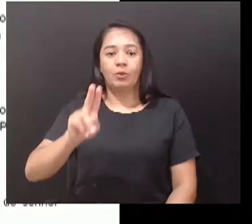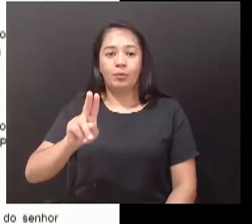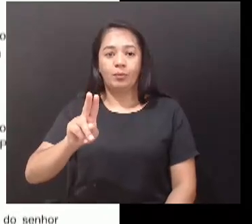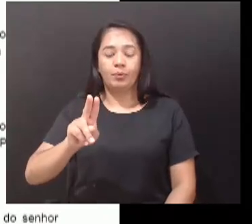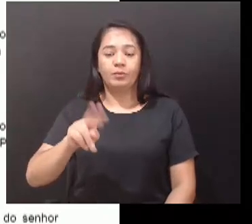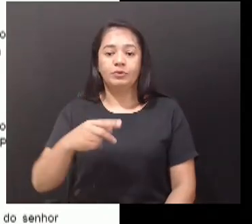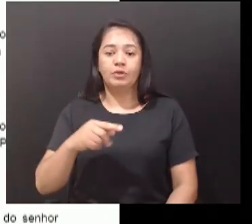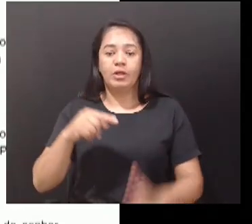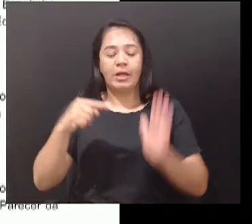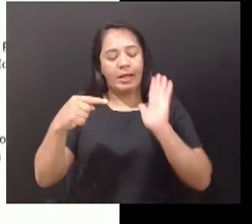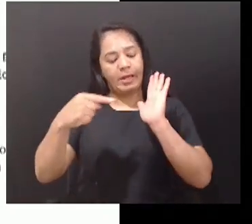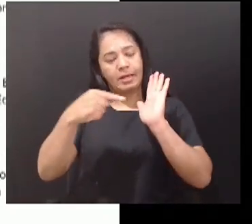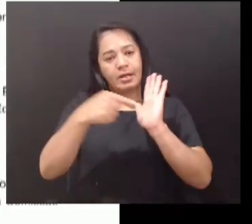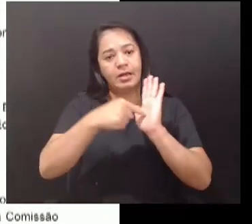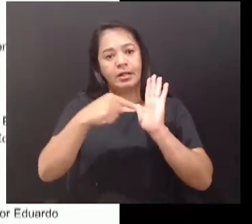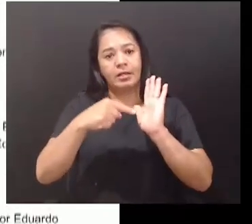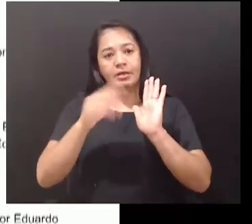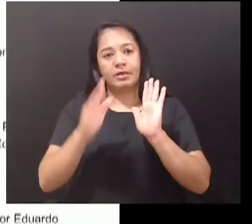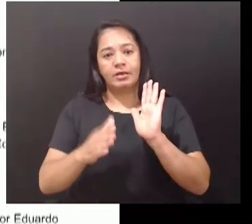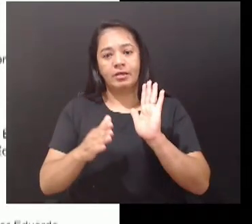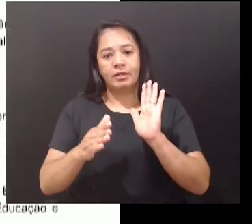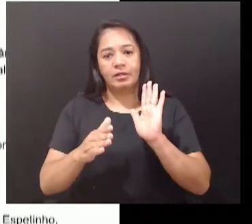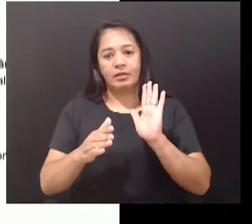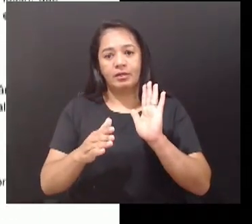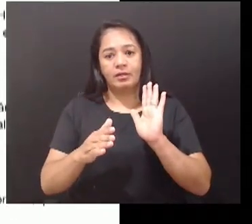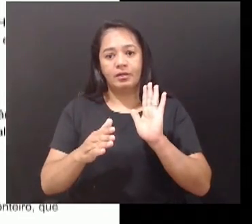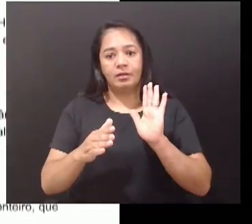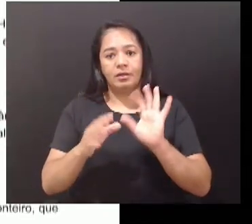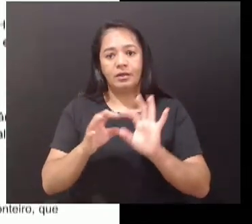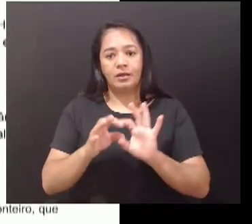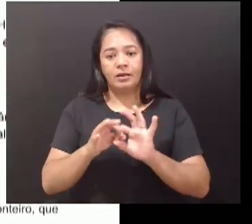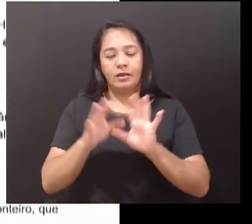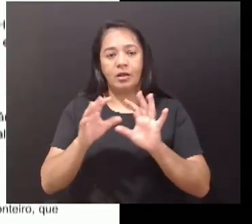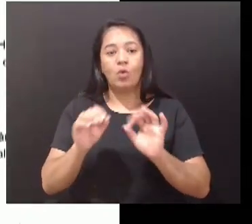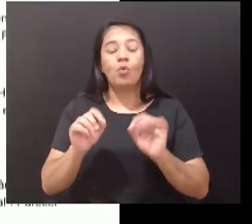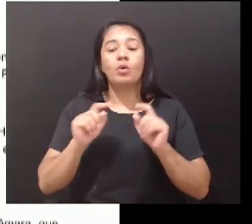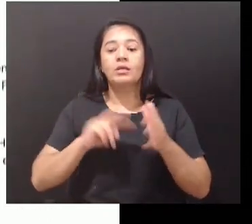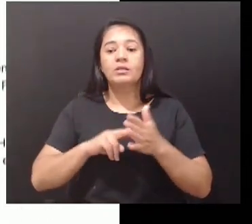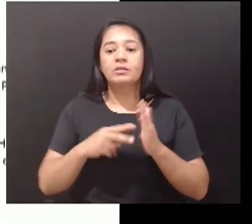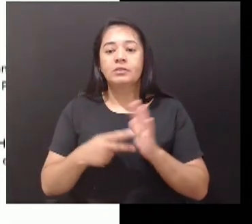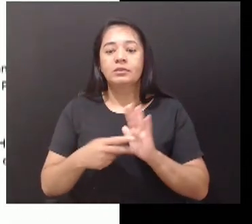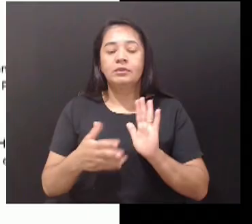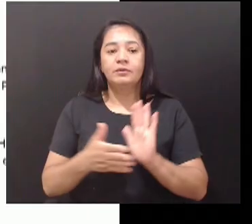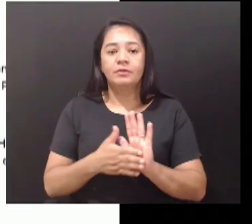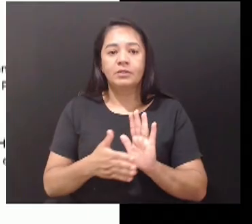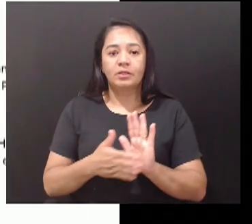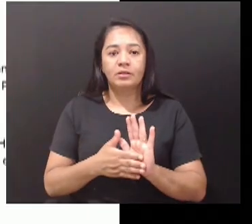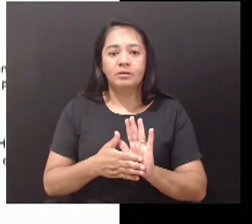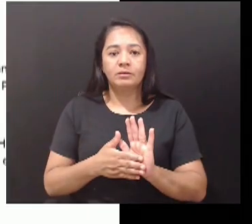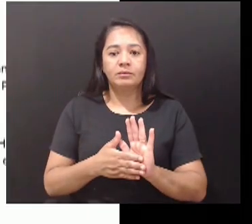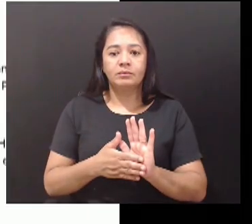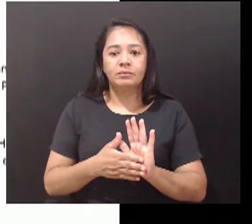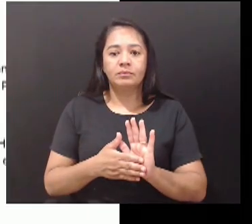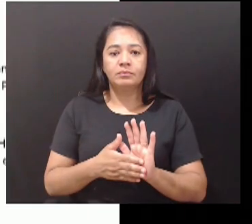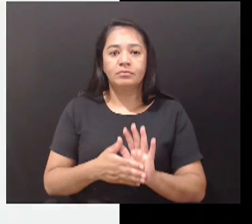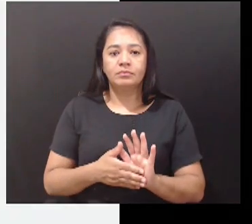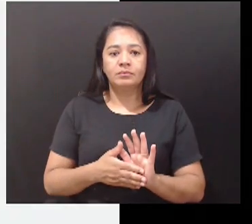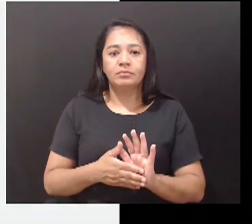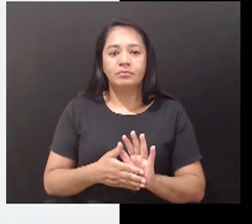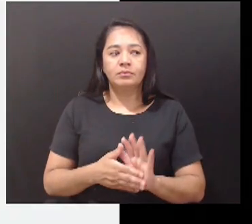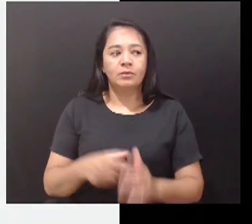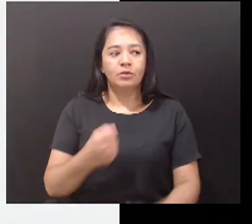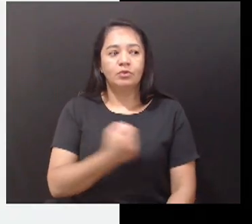e aparece aqui o que é a proposta. Vamos lá. Eu vou fazer, inclusive, o item 2 da pauta,